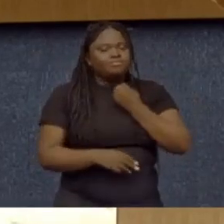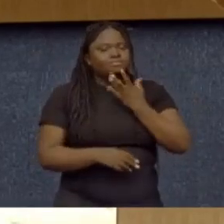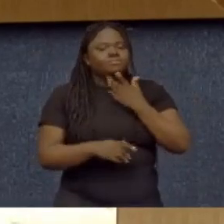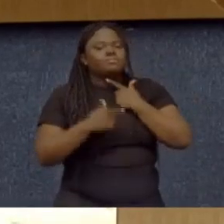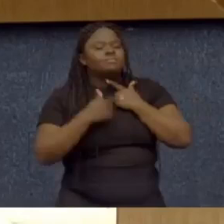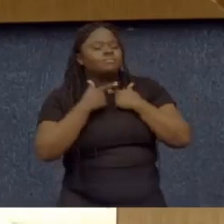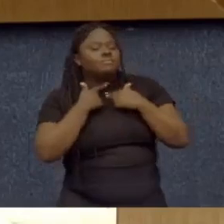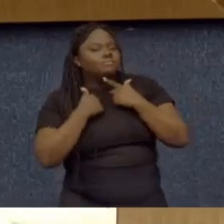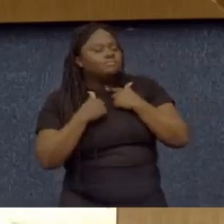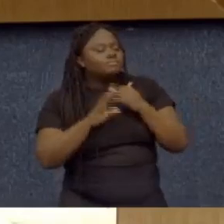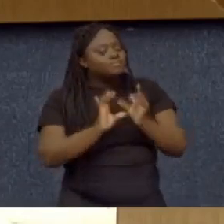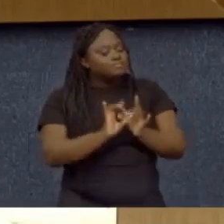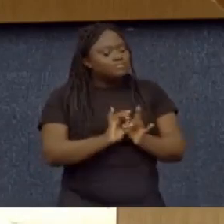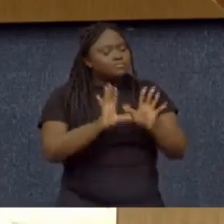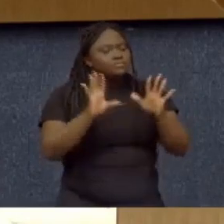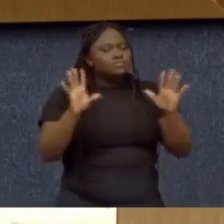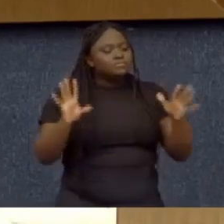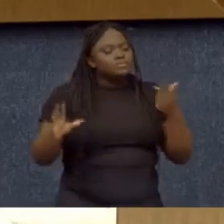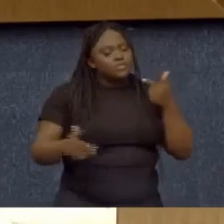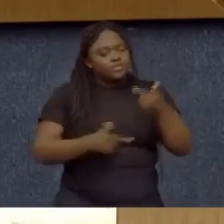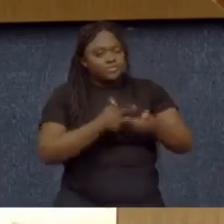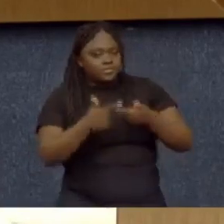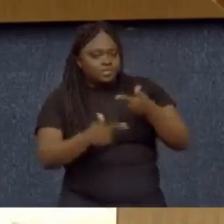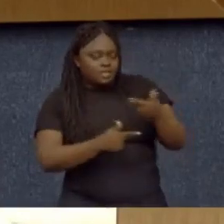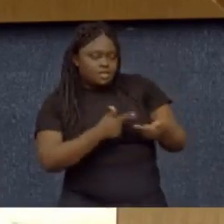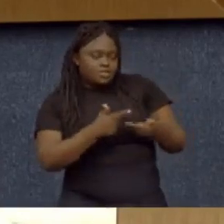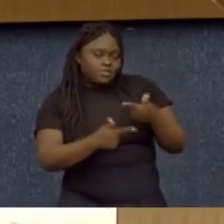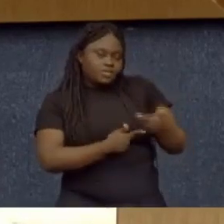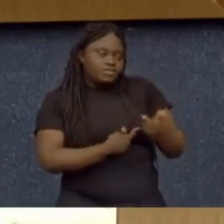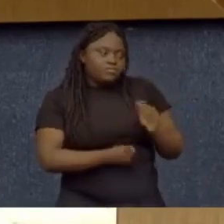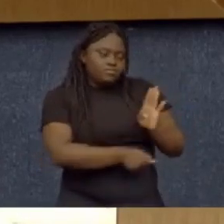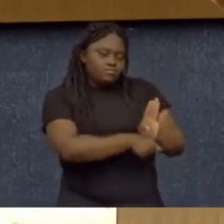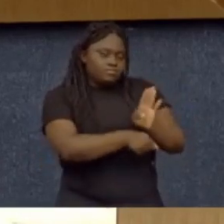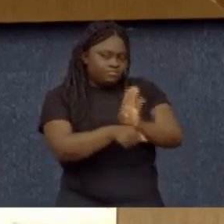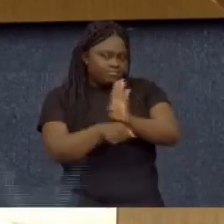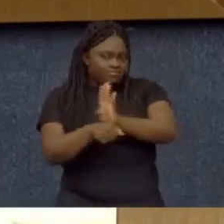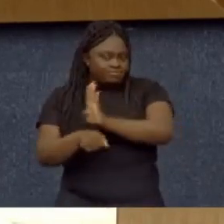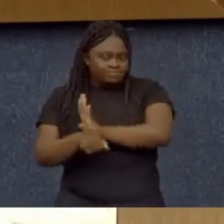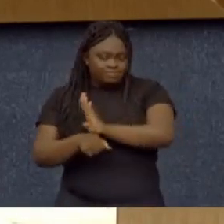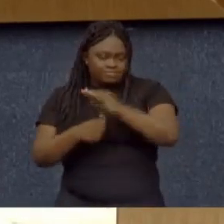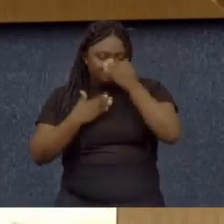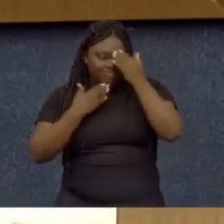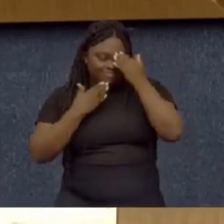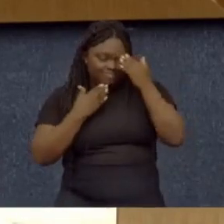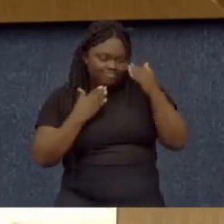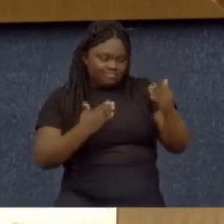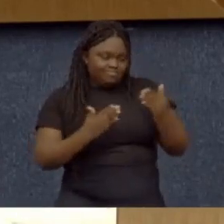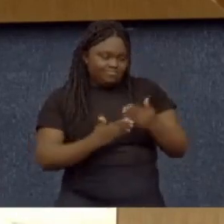vontade, disponibilidade e trabalho na seara do auxílio. Muito obrigado, gente.